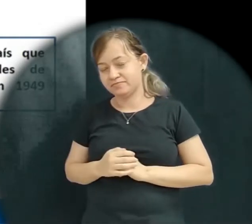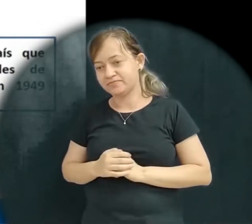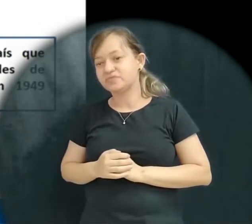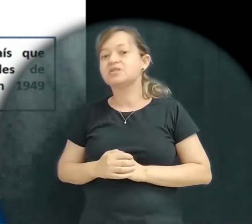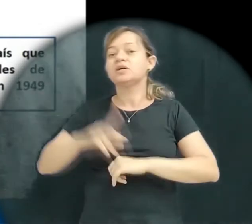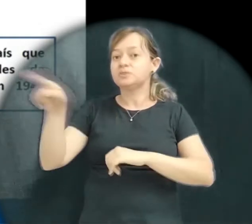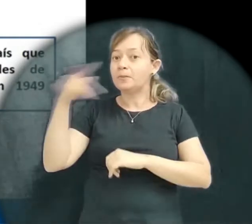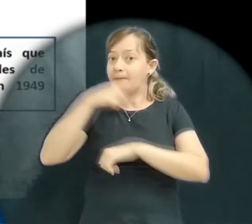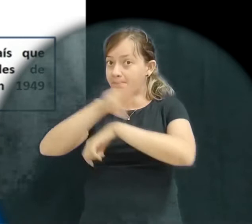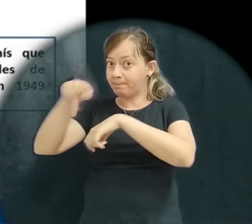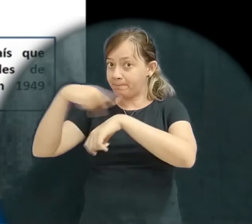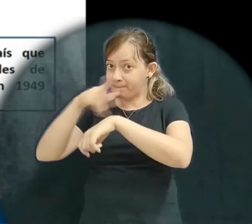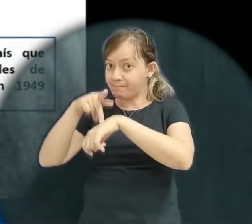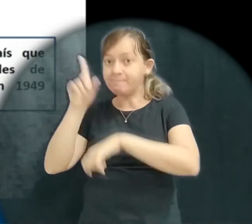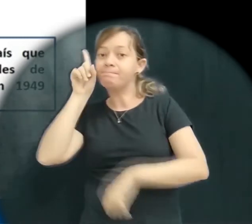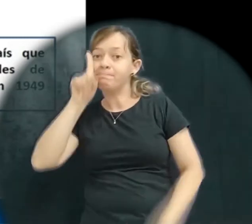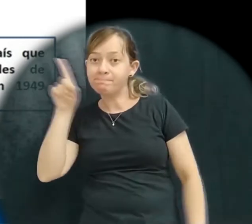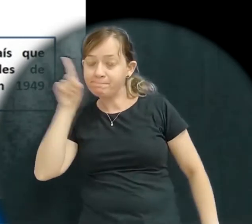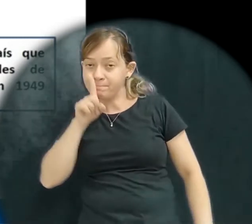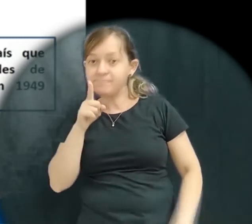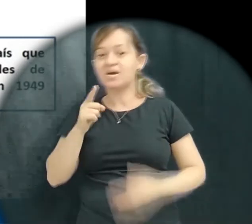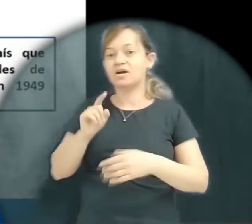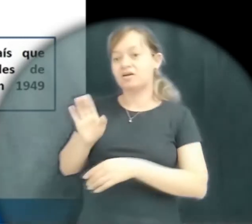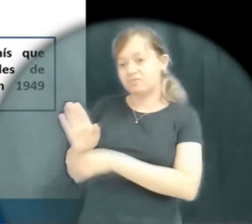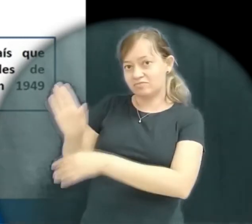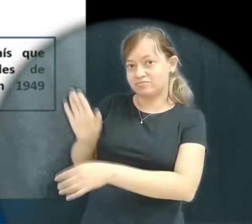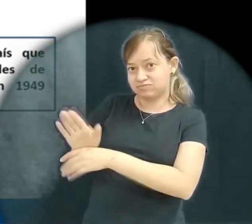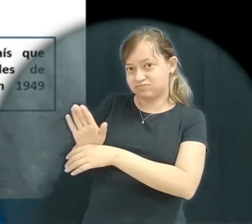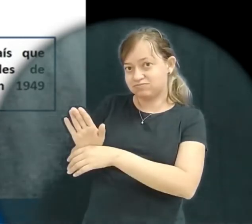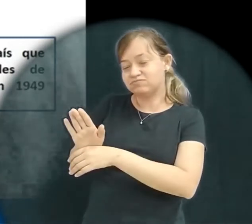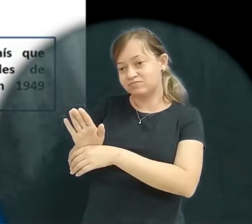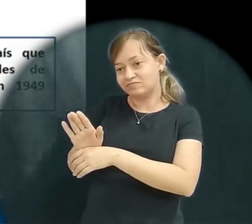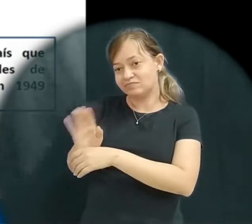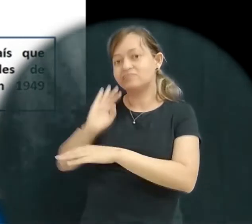em que os Estados Unidos deram esse apoio terminou